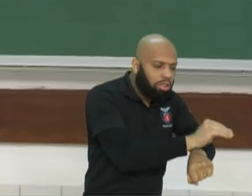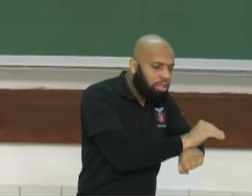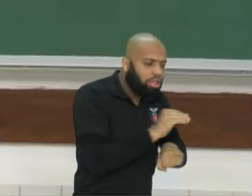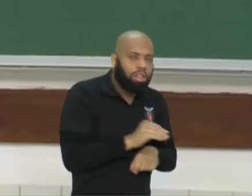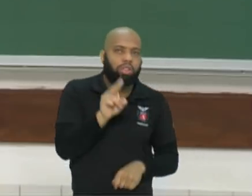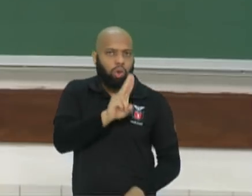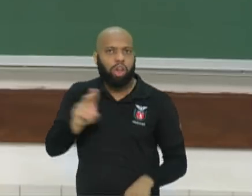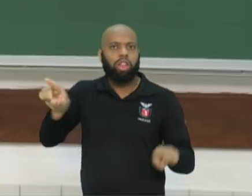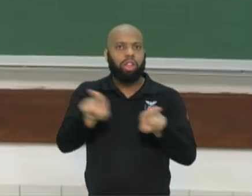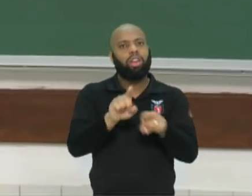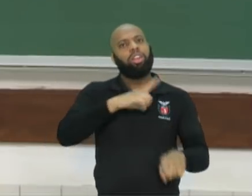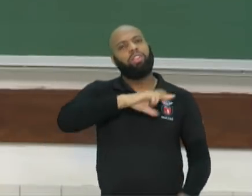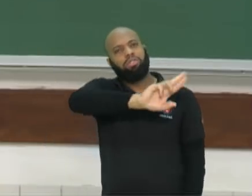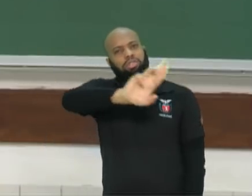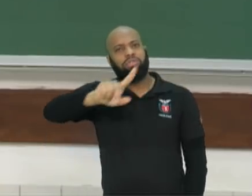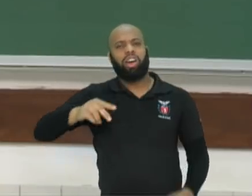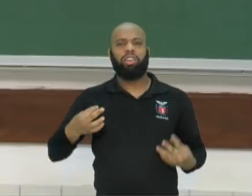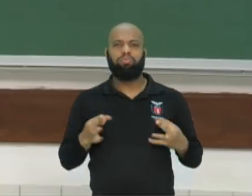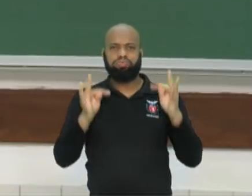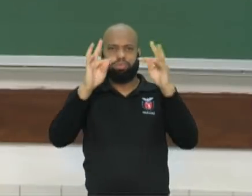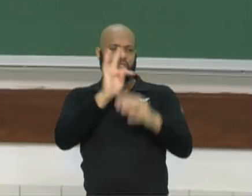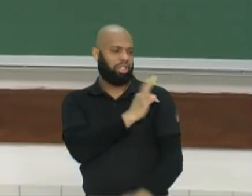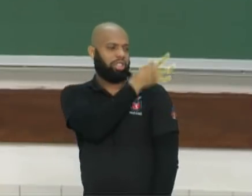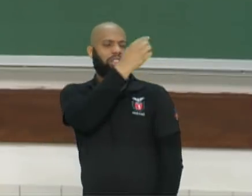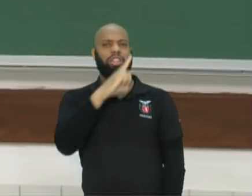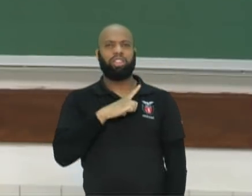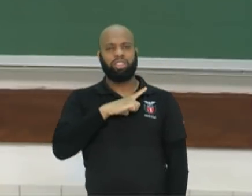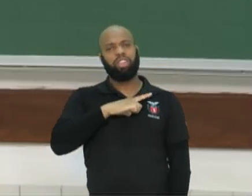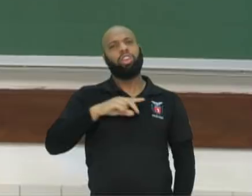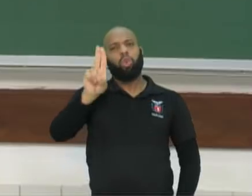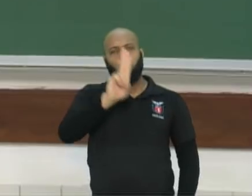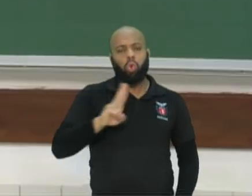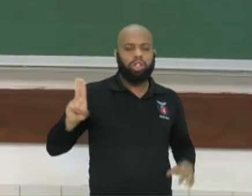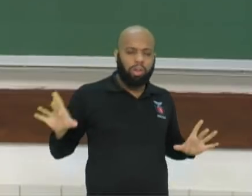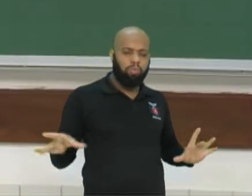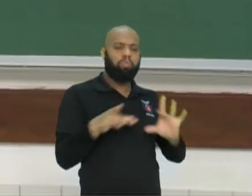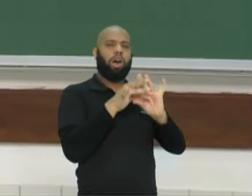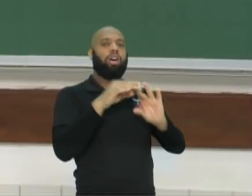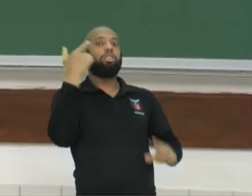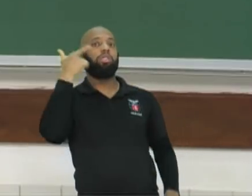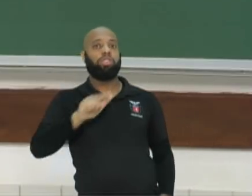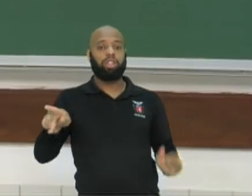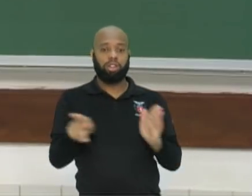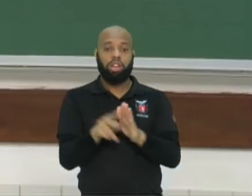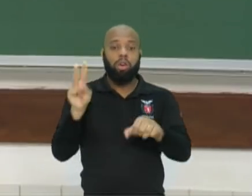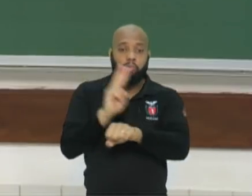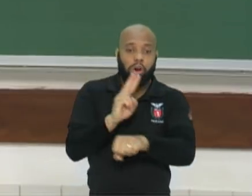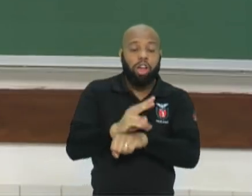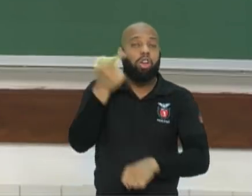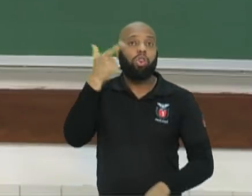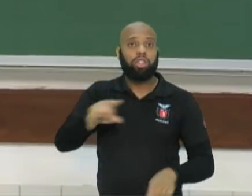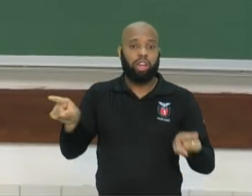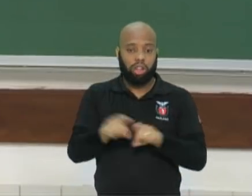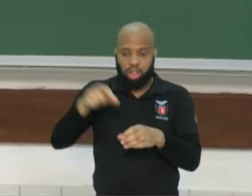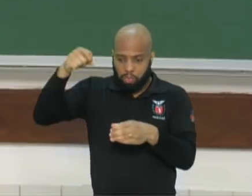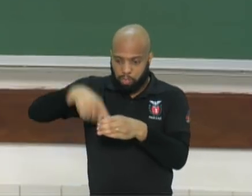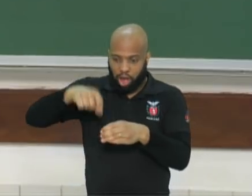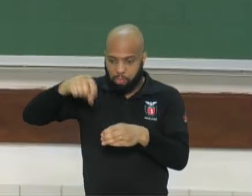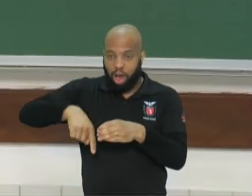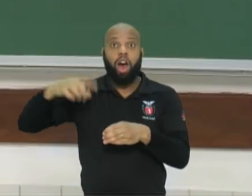um conjunto de técnicas, um conjunto de tecnologias que são usadas para produzir mais,